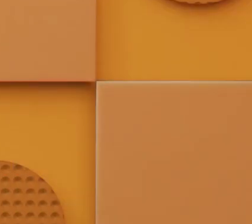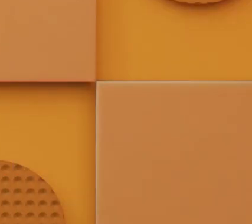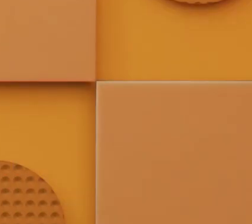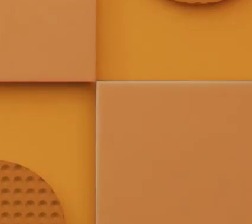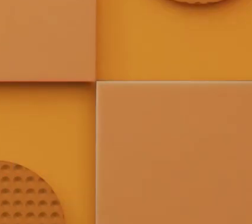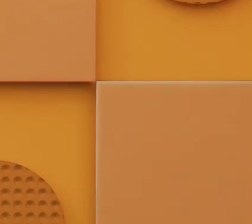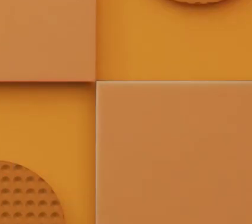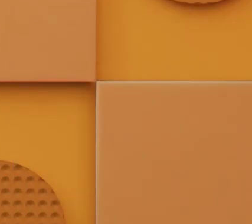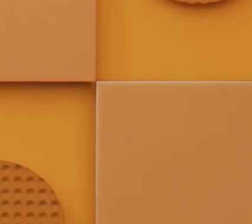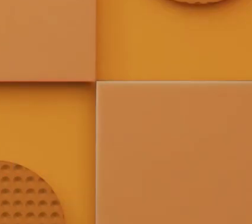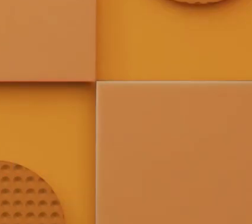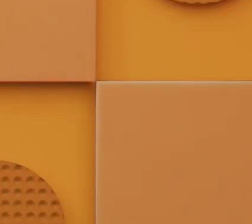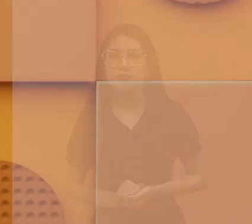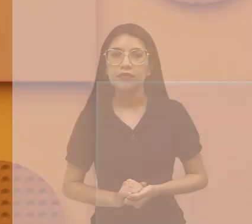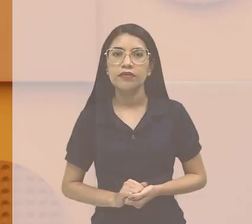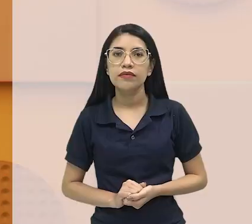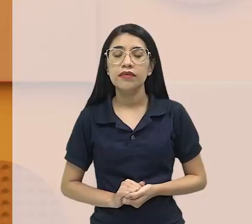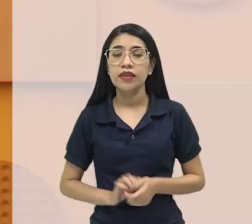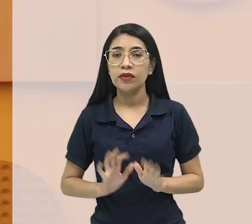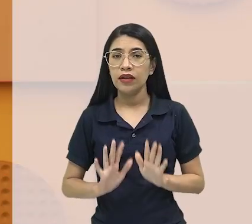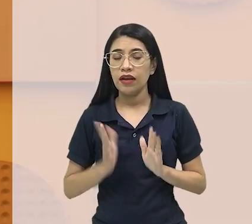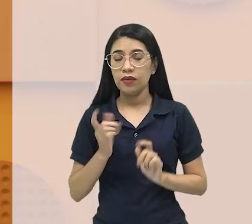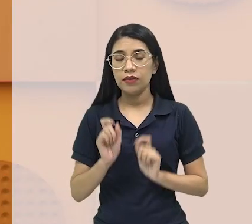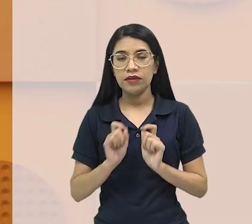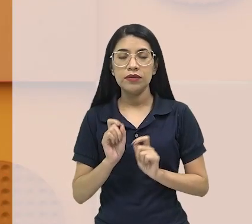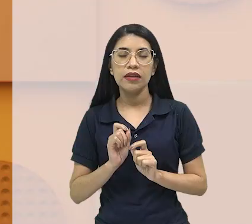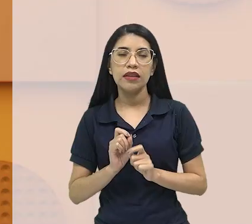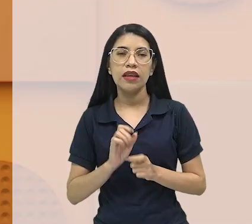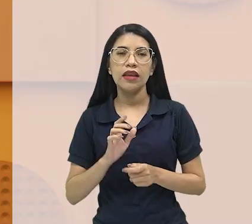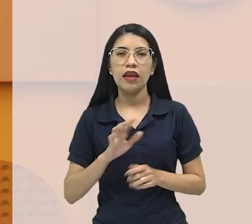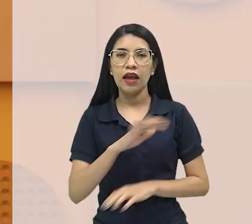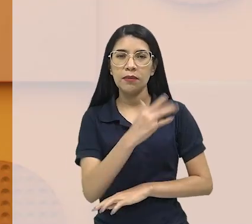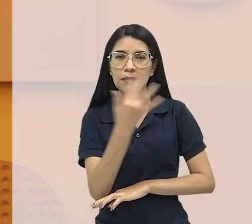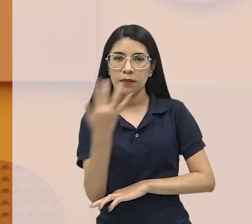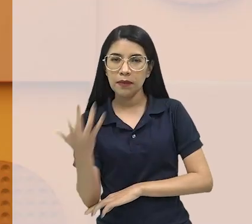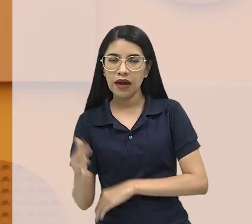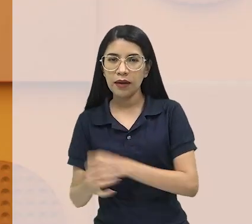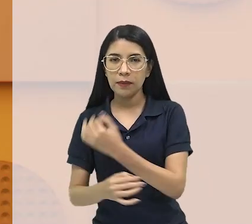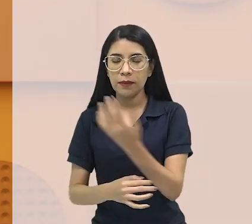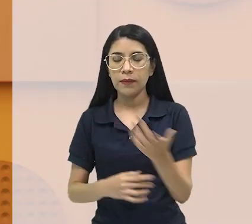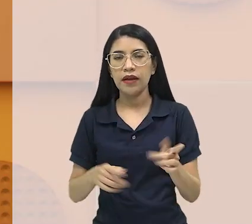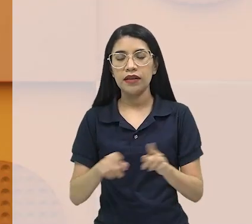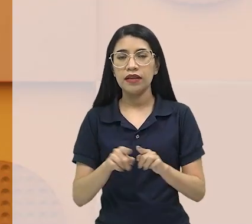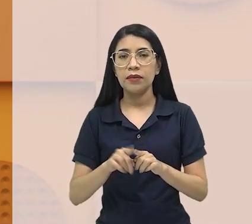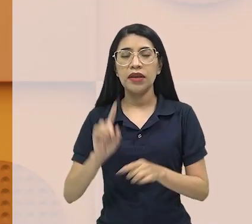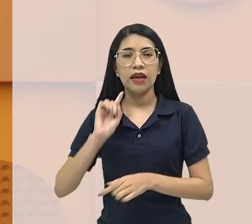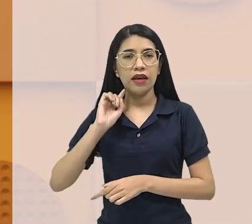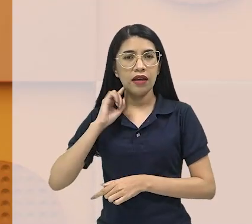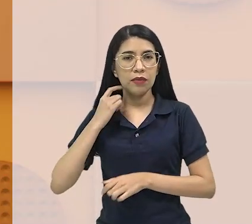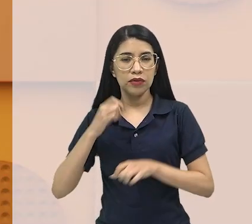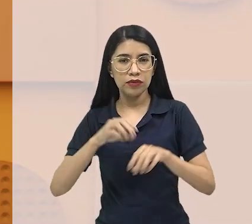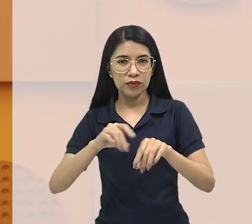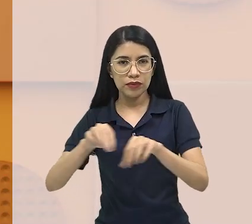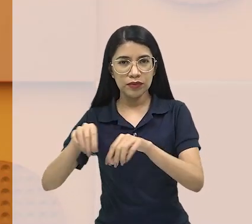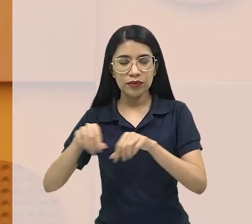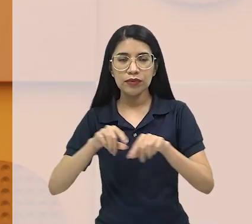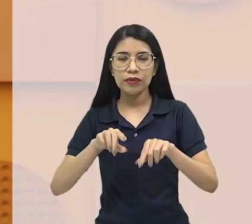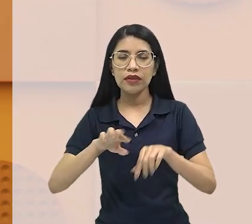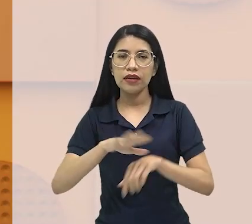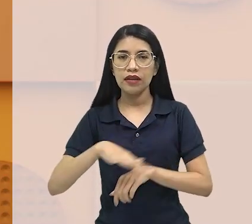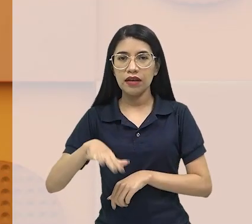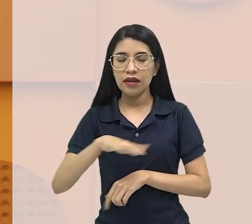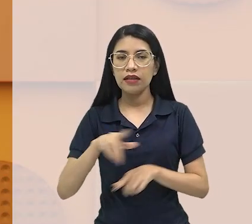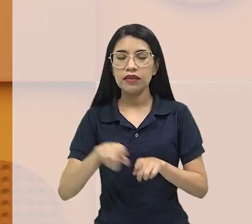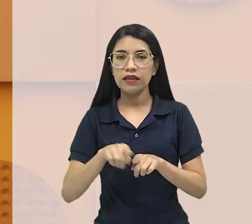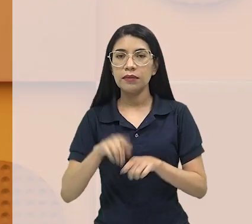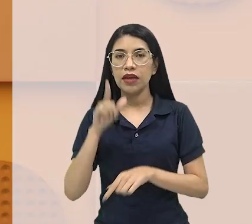causada por desmatamento excessivo, e com isso levando também ao processo de poluição desse mesmo solo erodido, como também